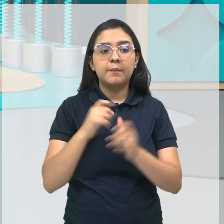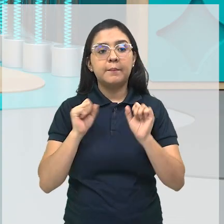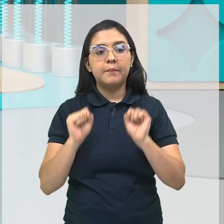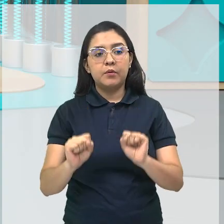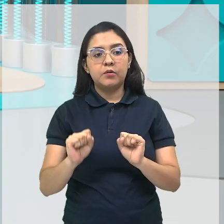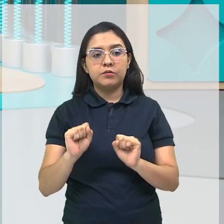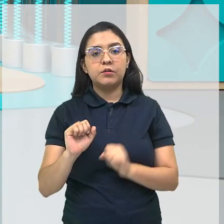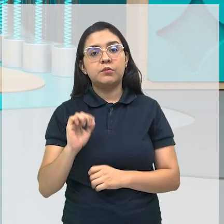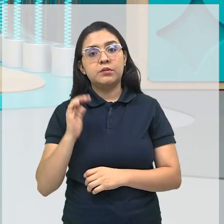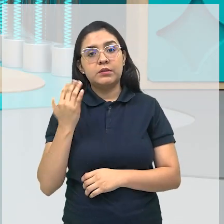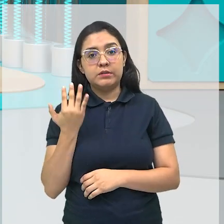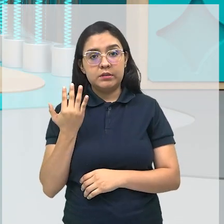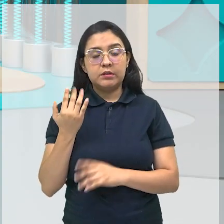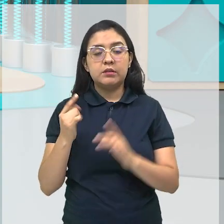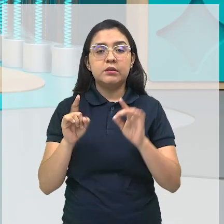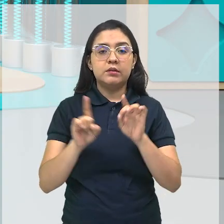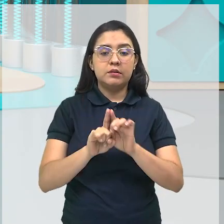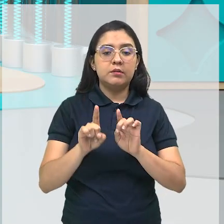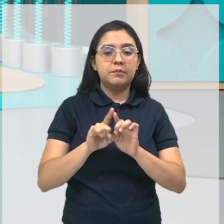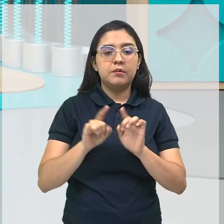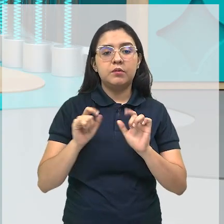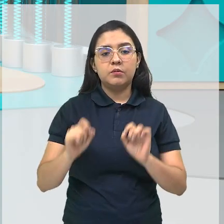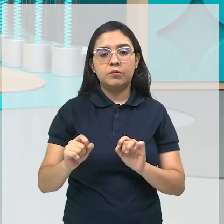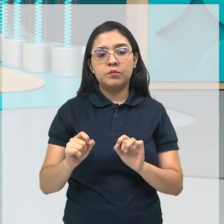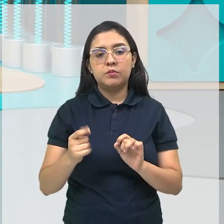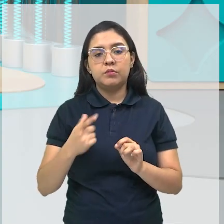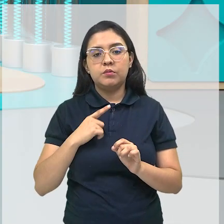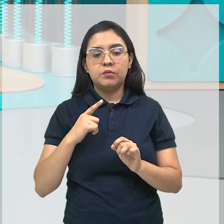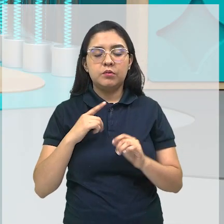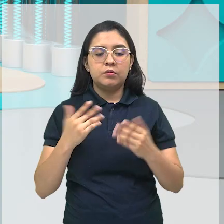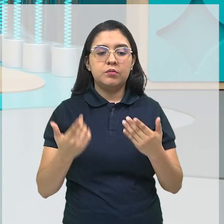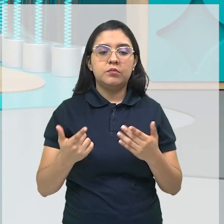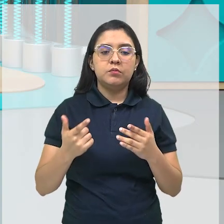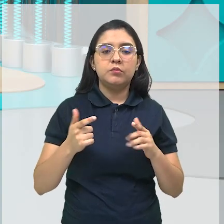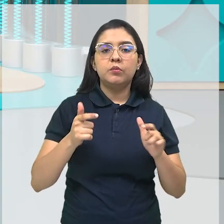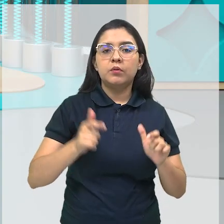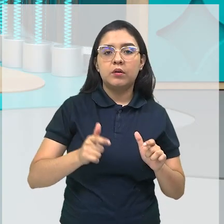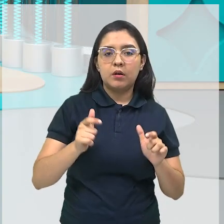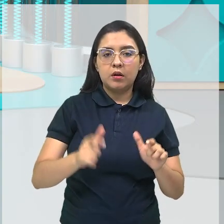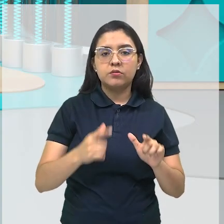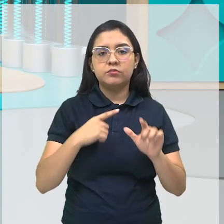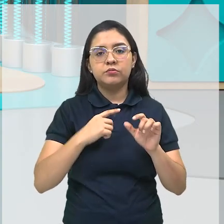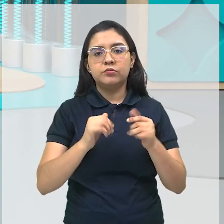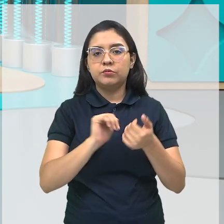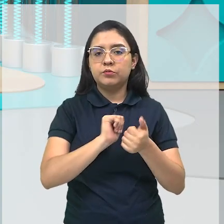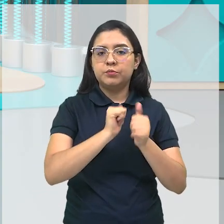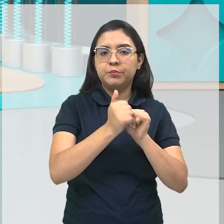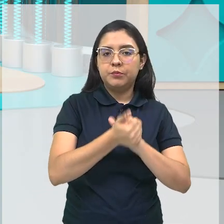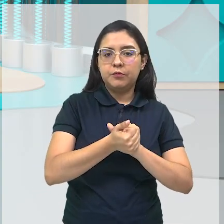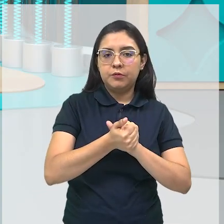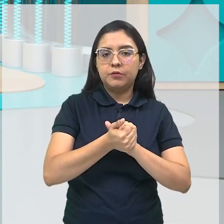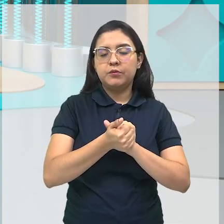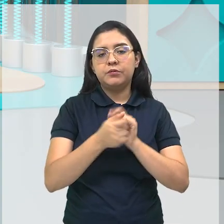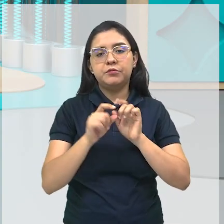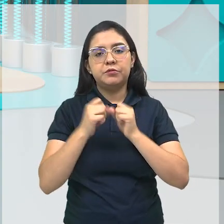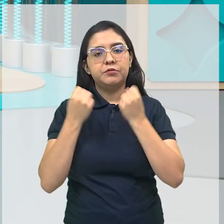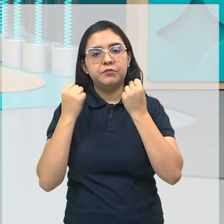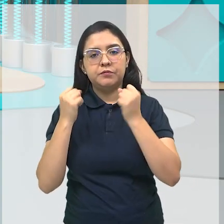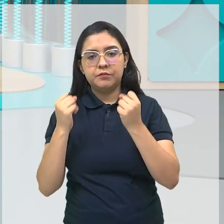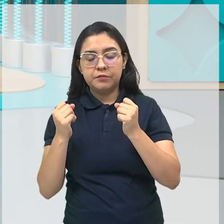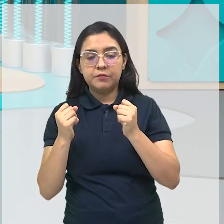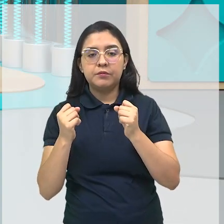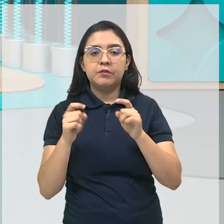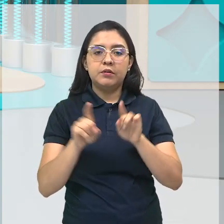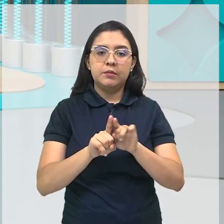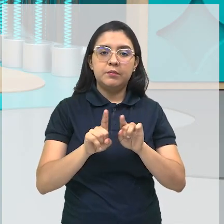acontecer em ambientes de prática de esportes, de prática de atividades físicas ou na